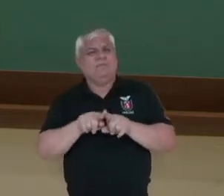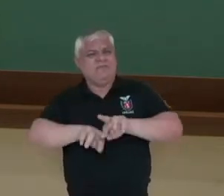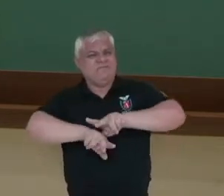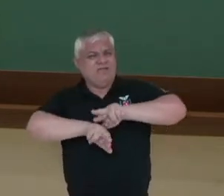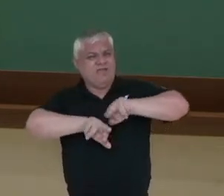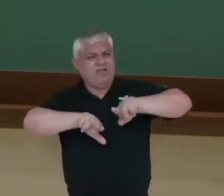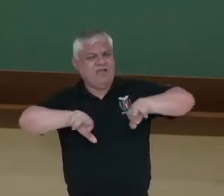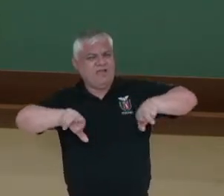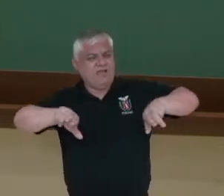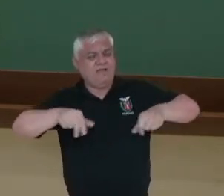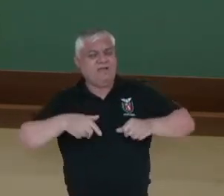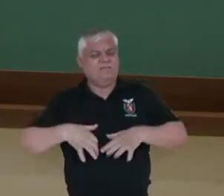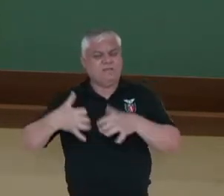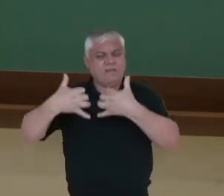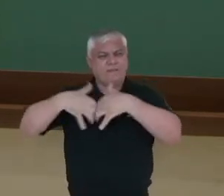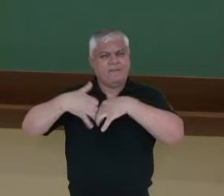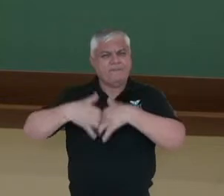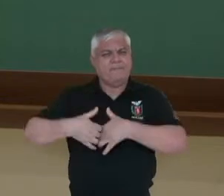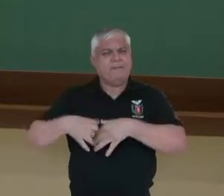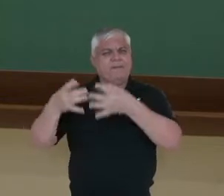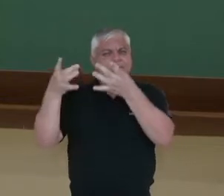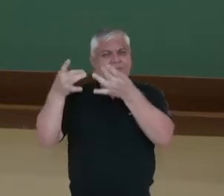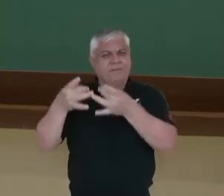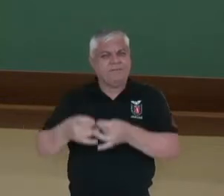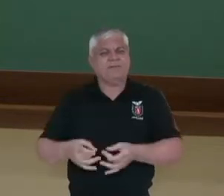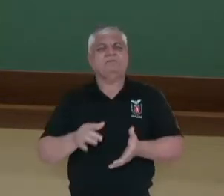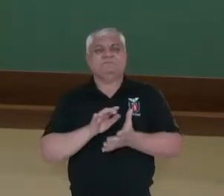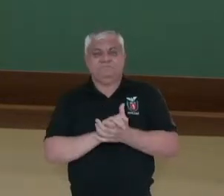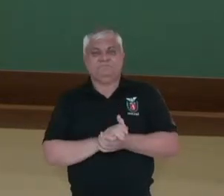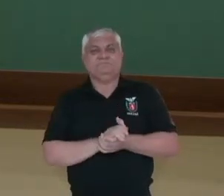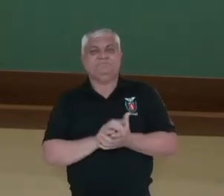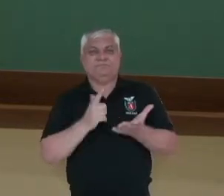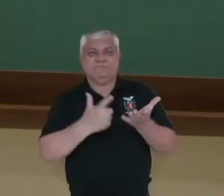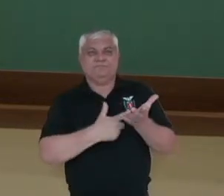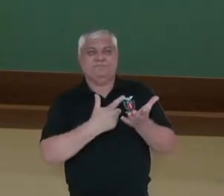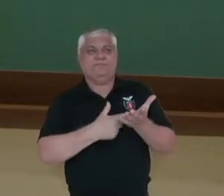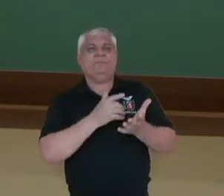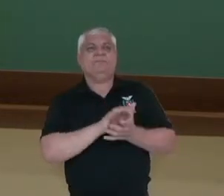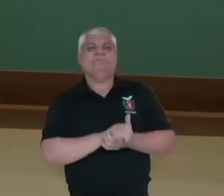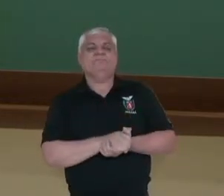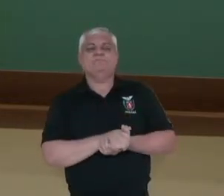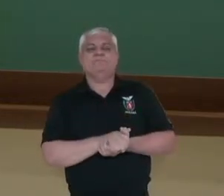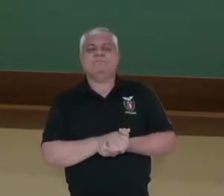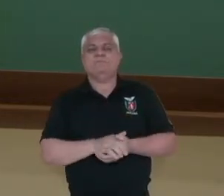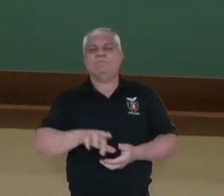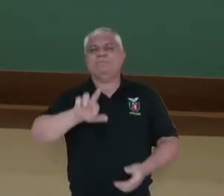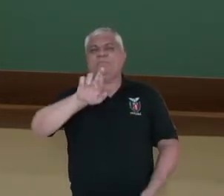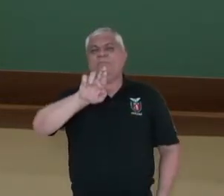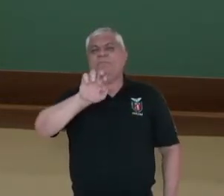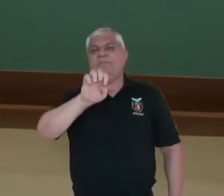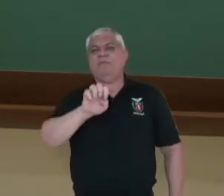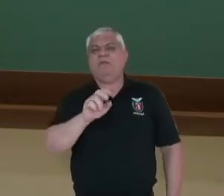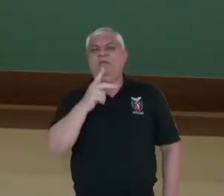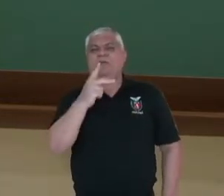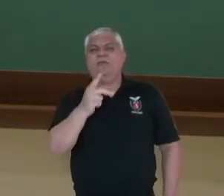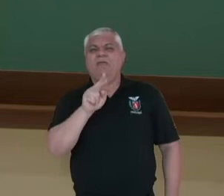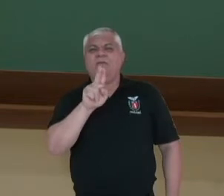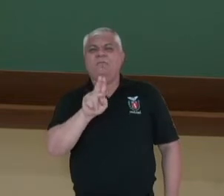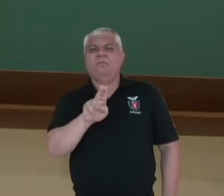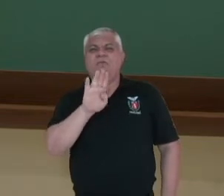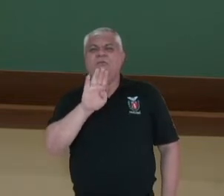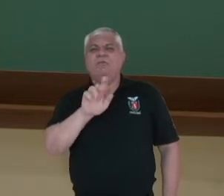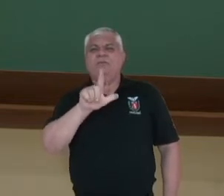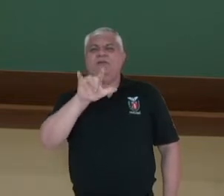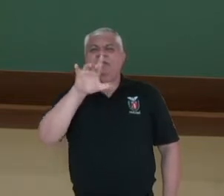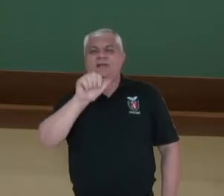vai teorizar sobre isso também em O Espírito das Leis. Vamos pensar primeiro na república,